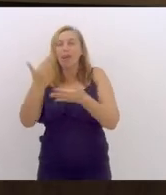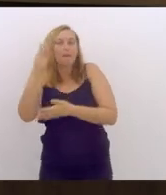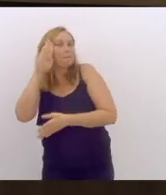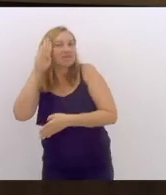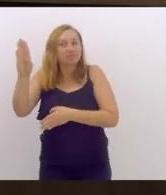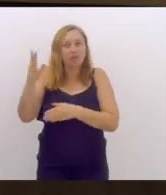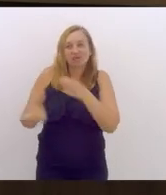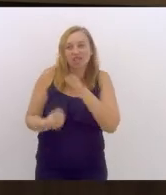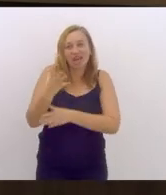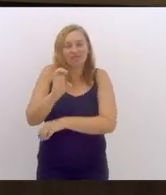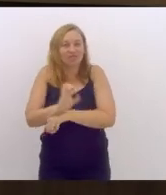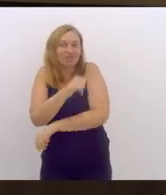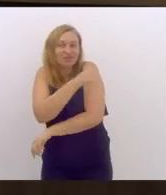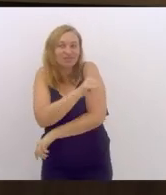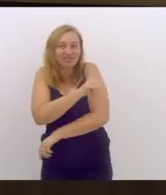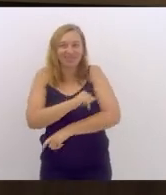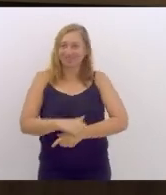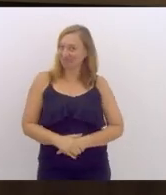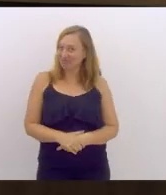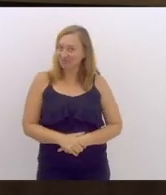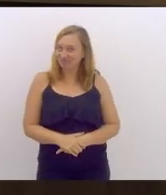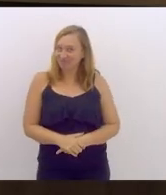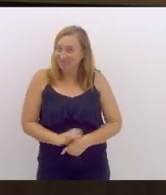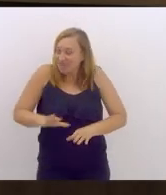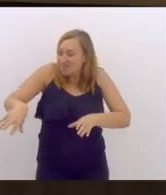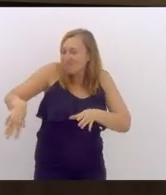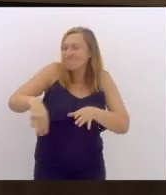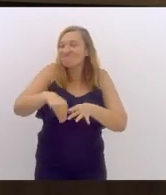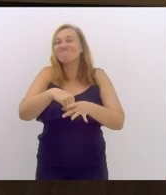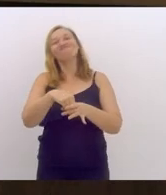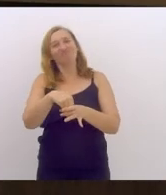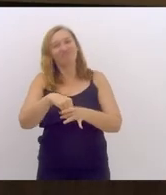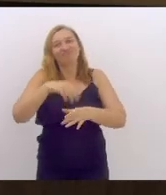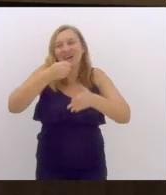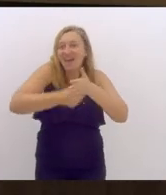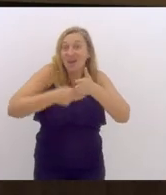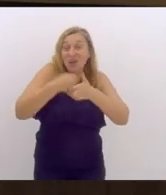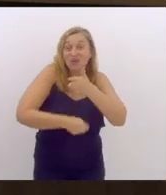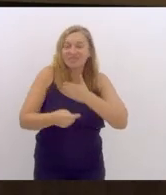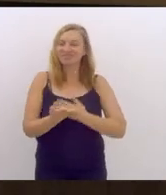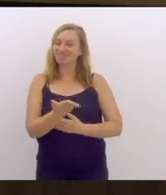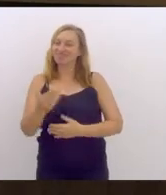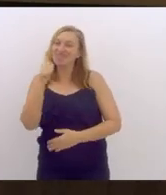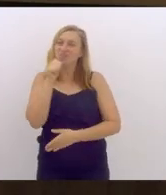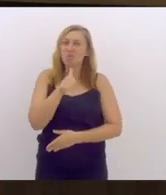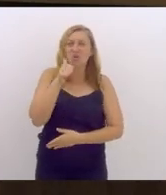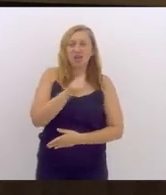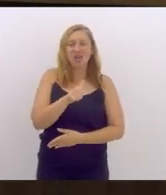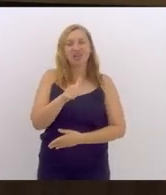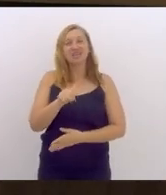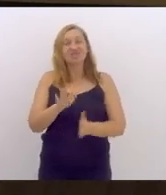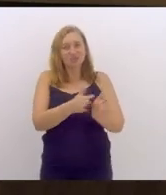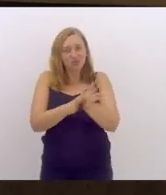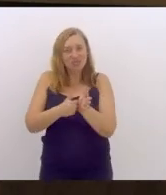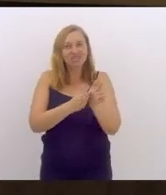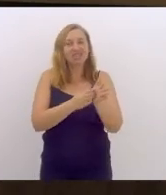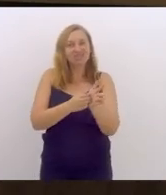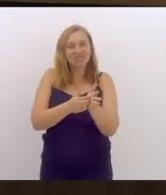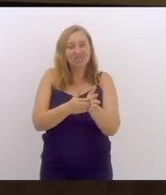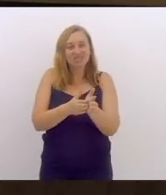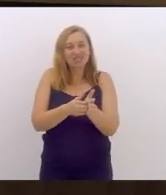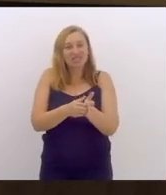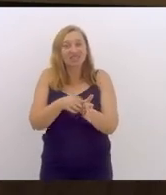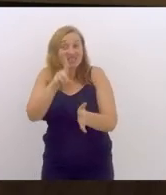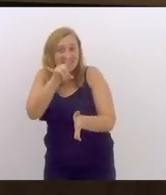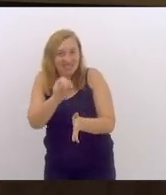criado no estado do Rio de Janeiro e que incorpora a luta daquelas mulheres que fazem samba desde sempre